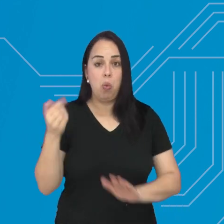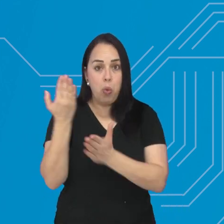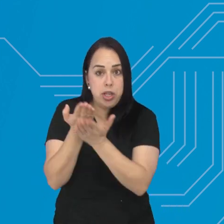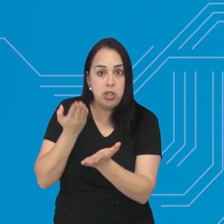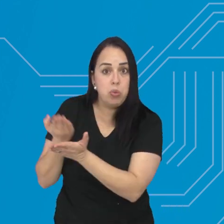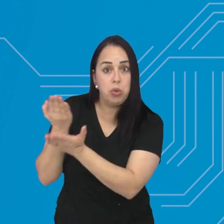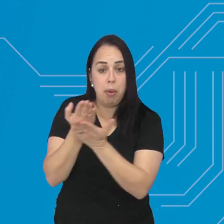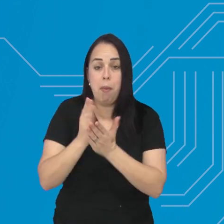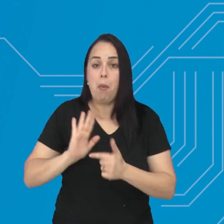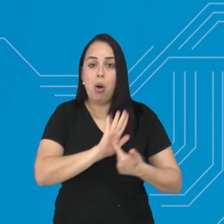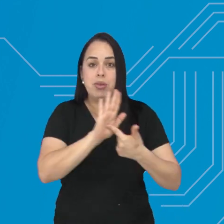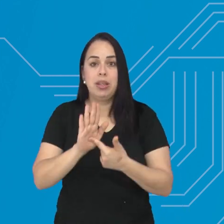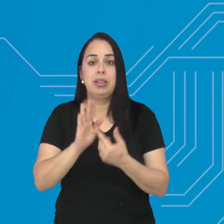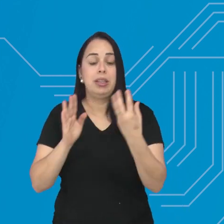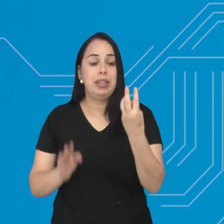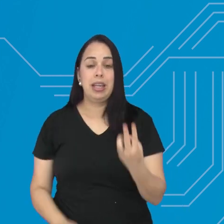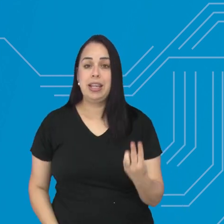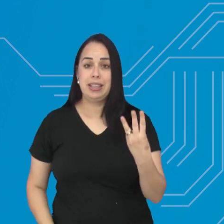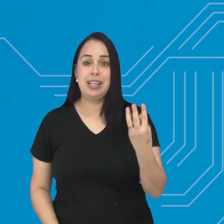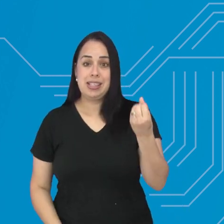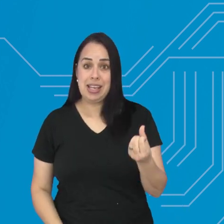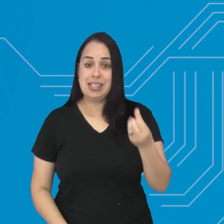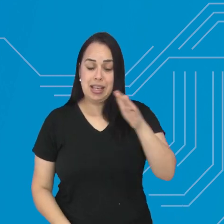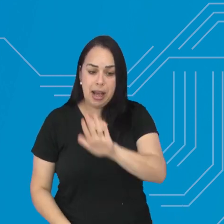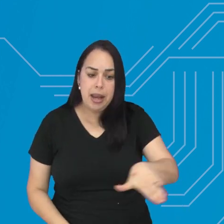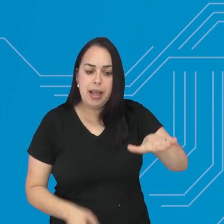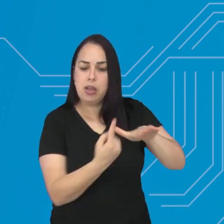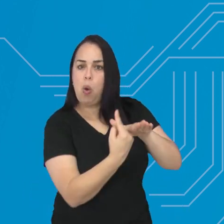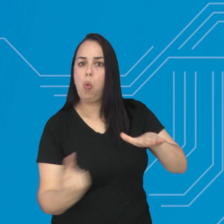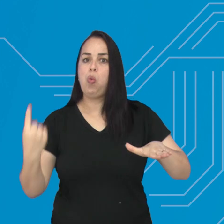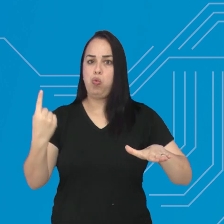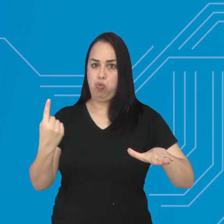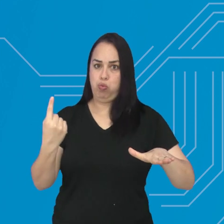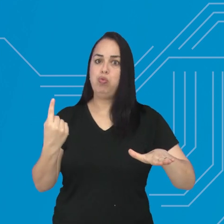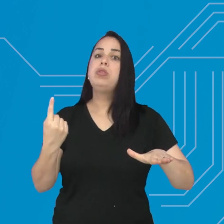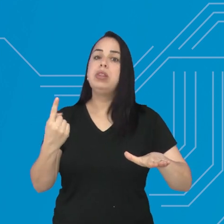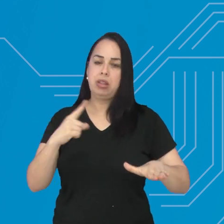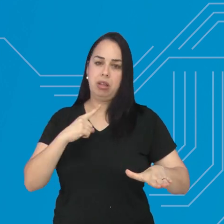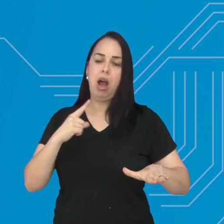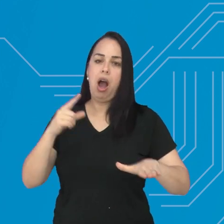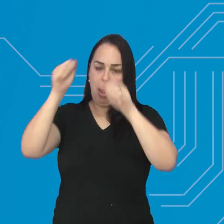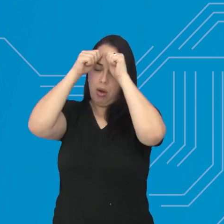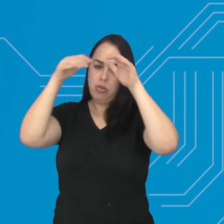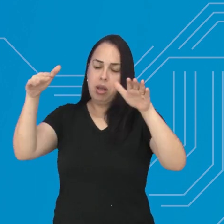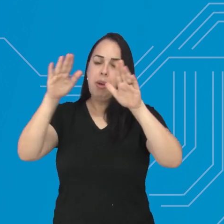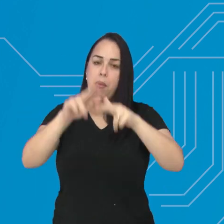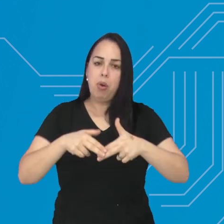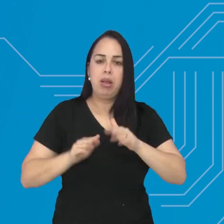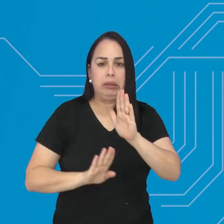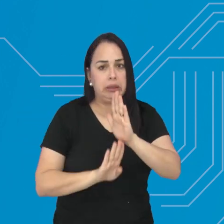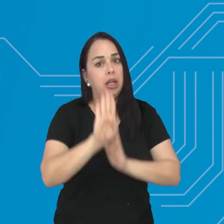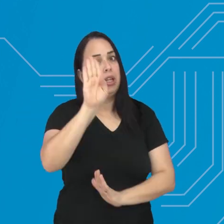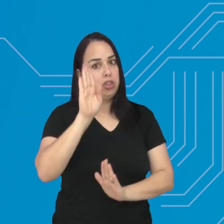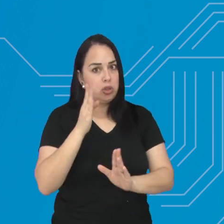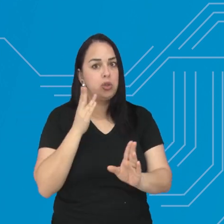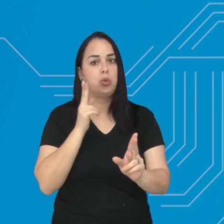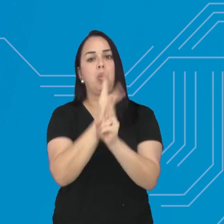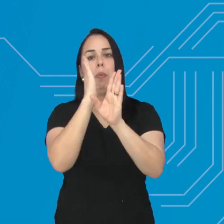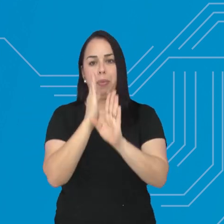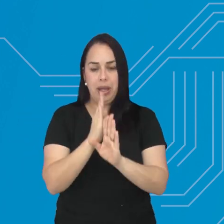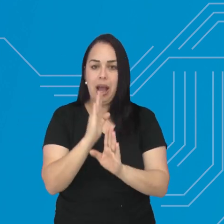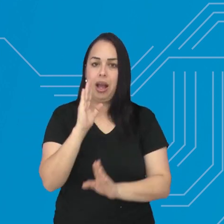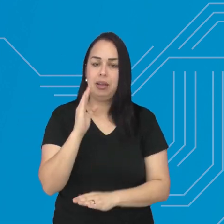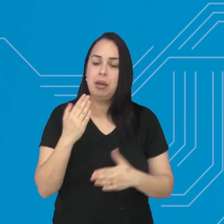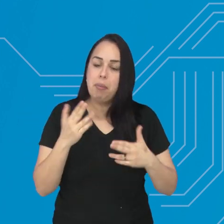estudo apontou que 1 a cada 36 crianças tem autismo e nos últimos anos tem aumentado o número de diagnósticos de pessoas com o